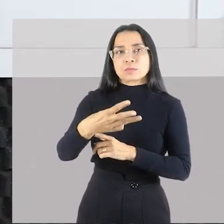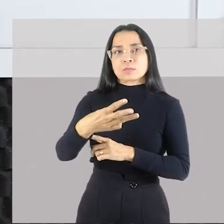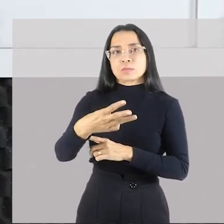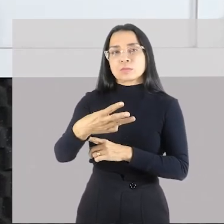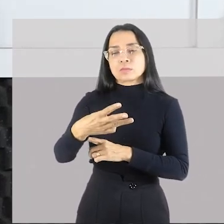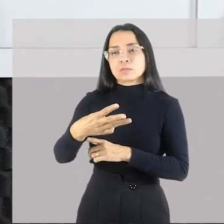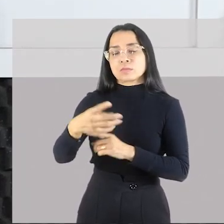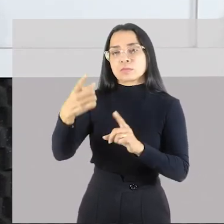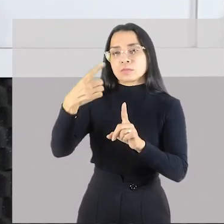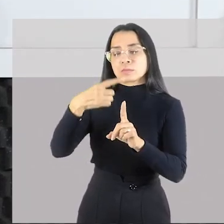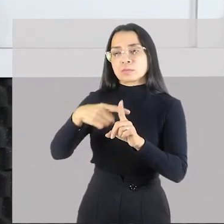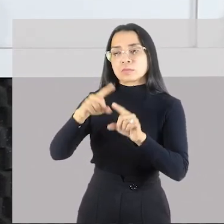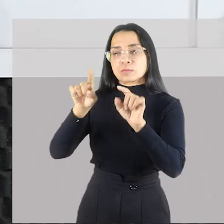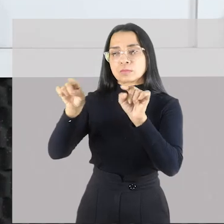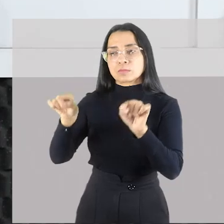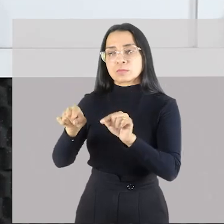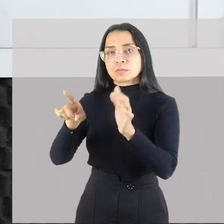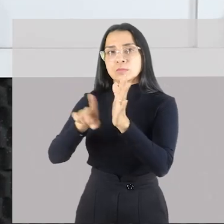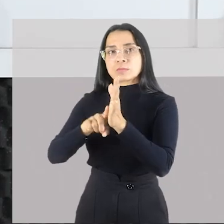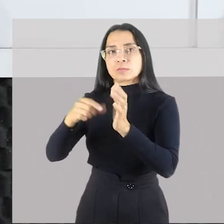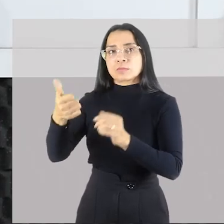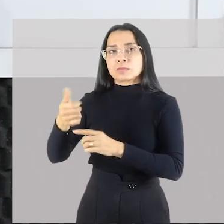mais o menos 15,